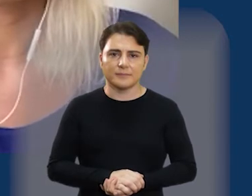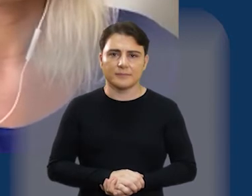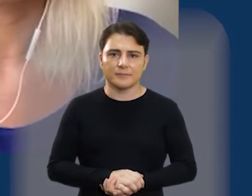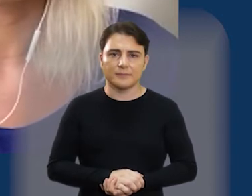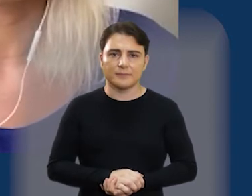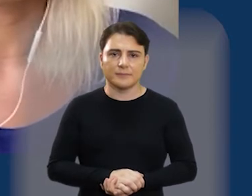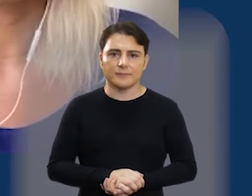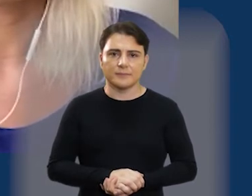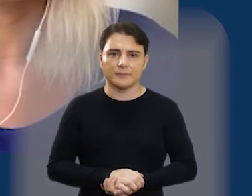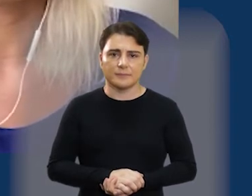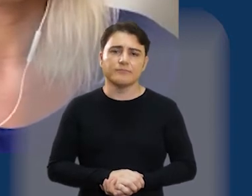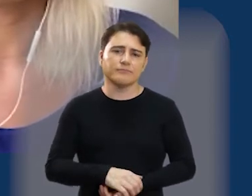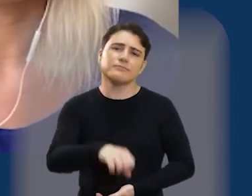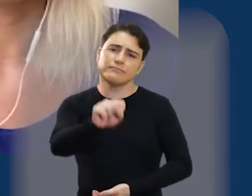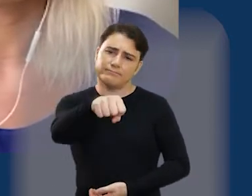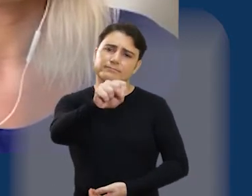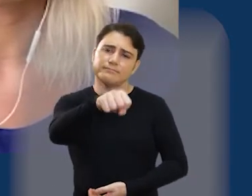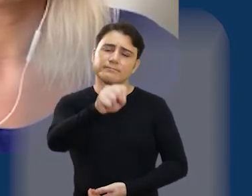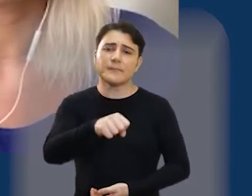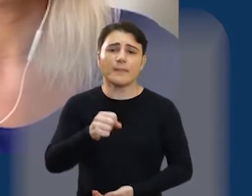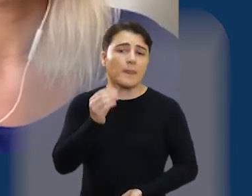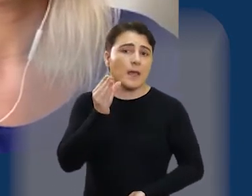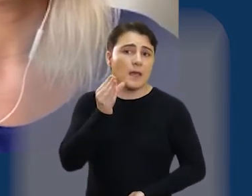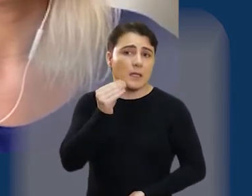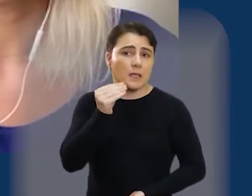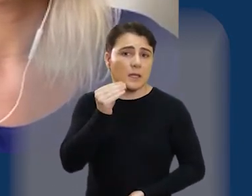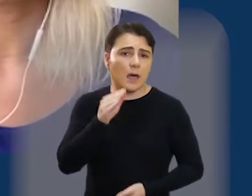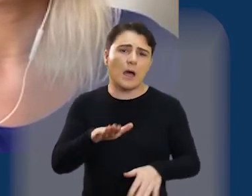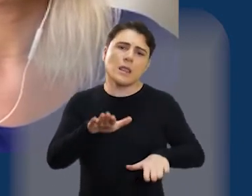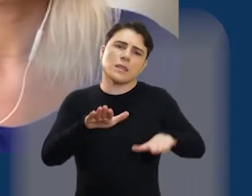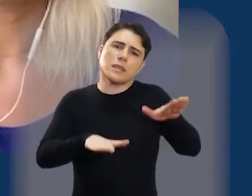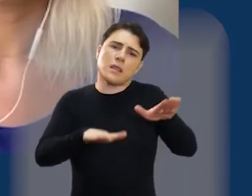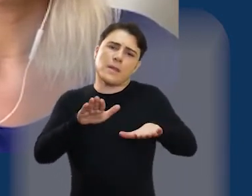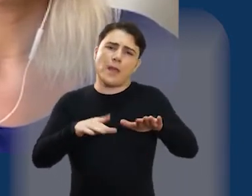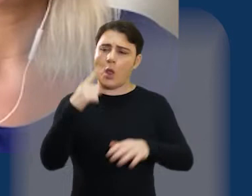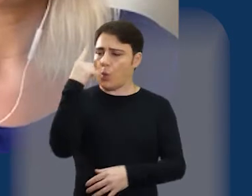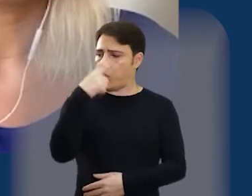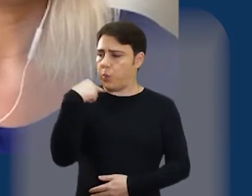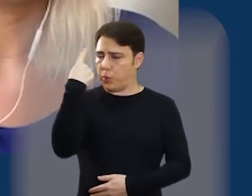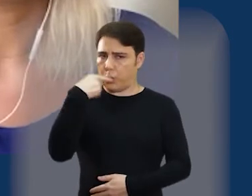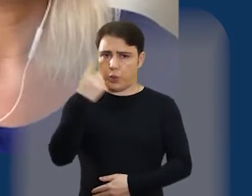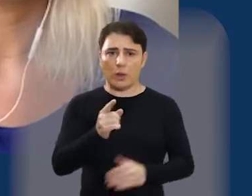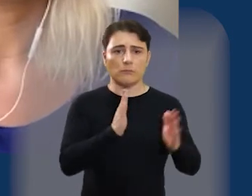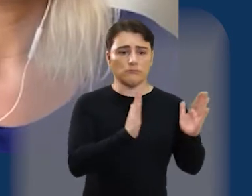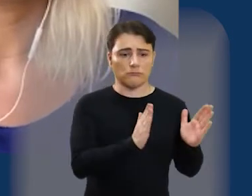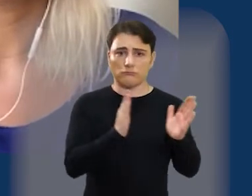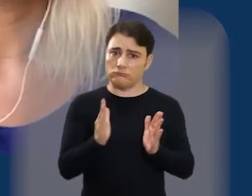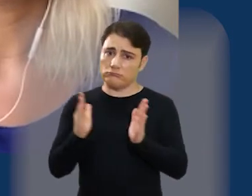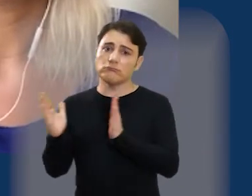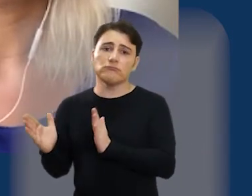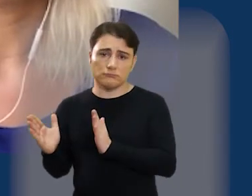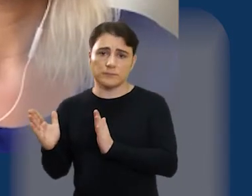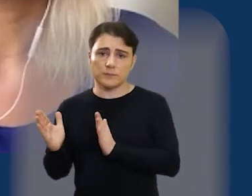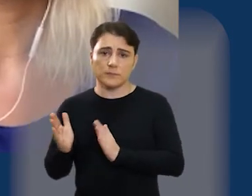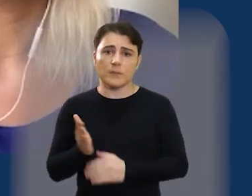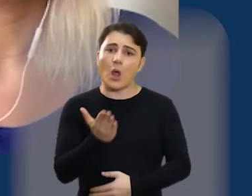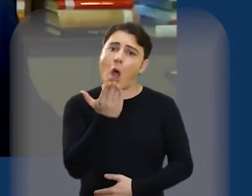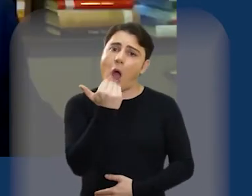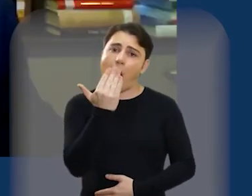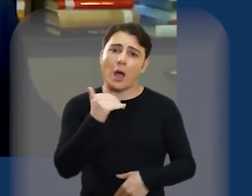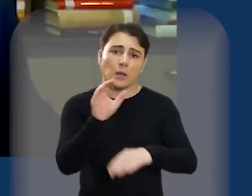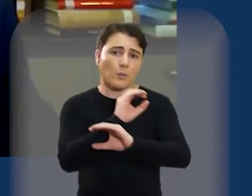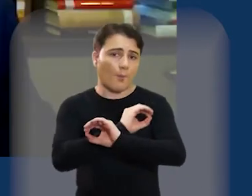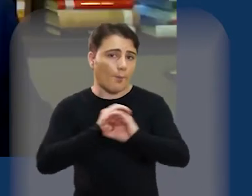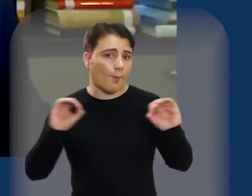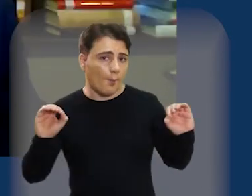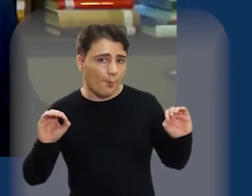Normalmente, o jejum intermitente, ele pode, dependendo do número de horas, né, que a pessoa fica sem se alimentar, a